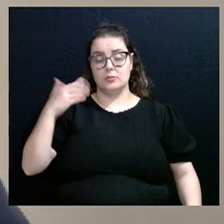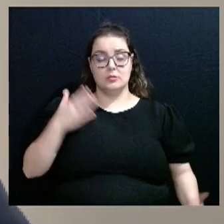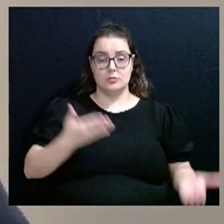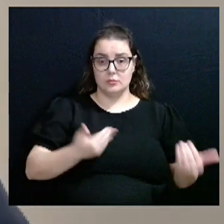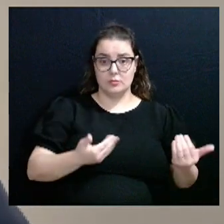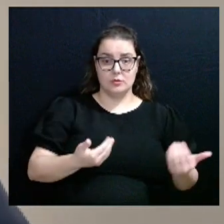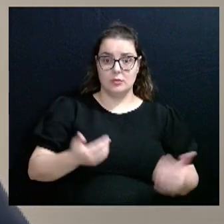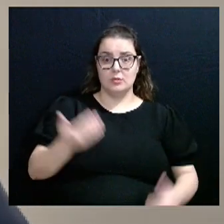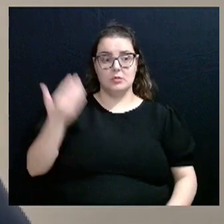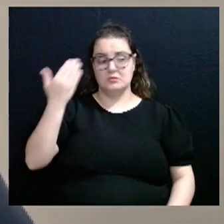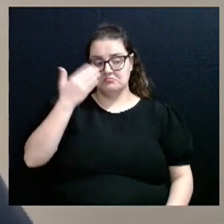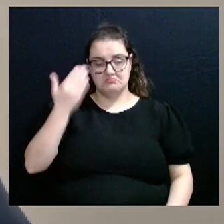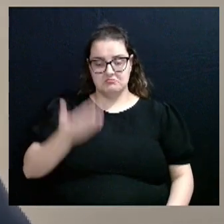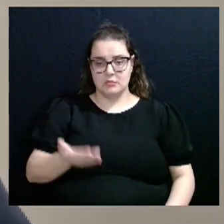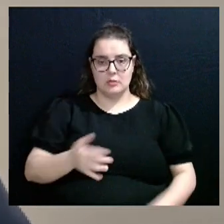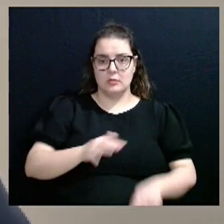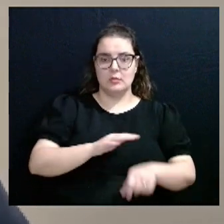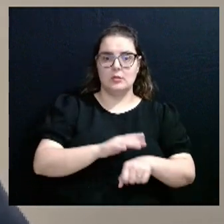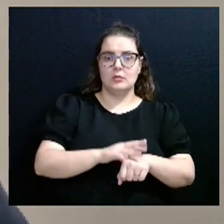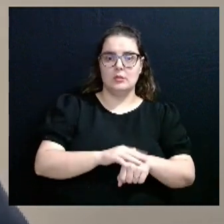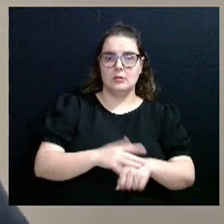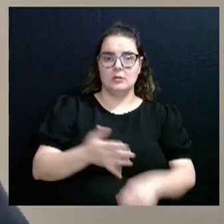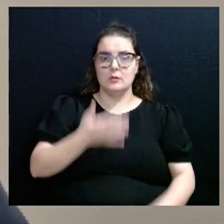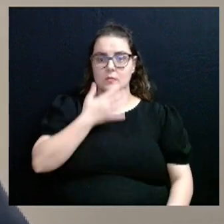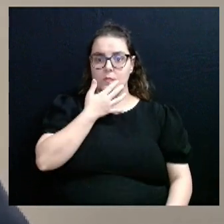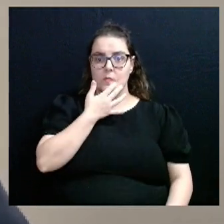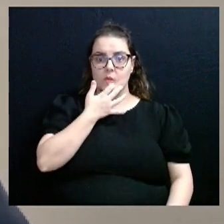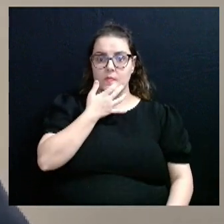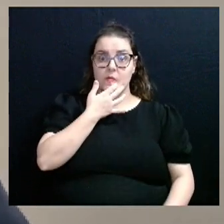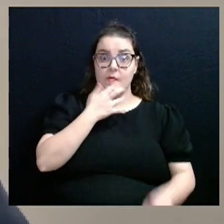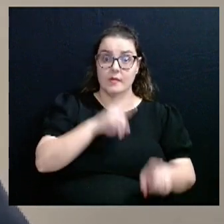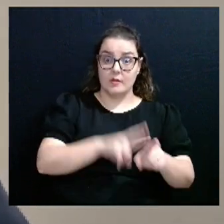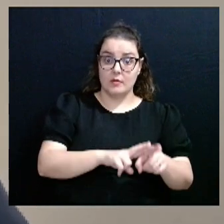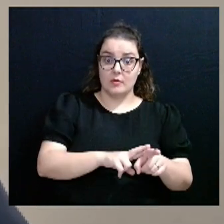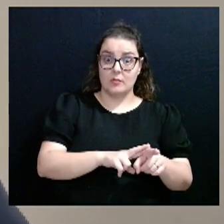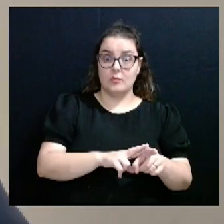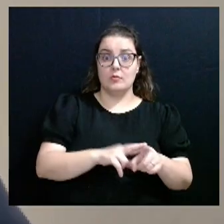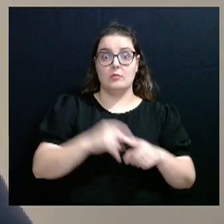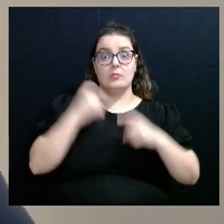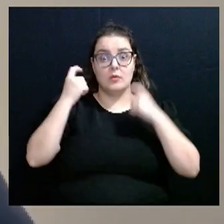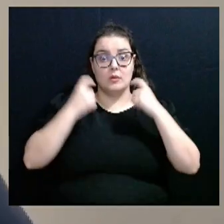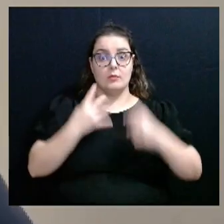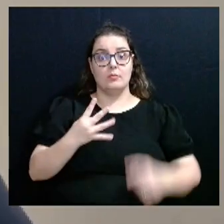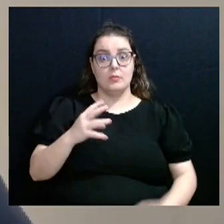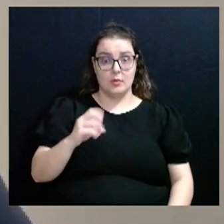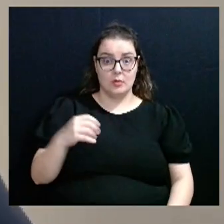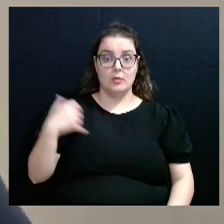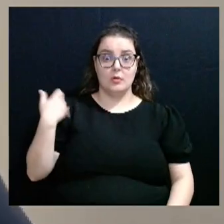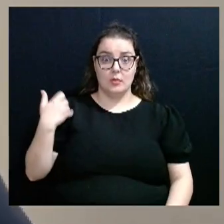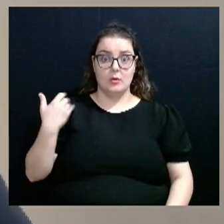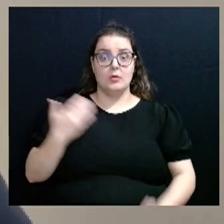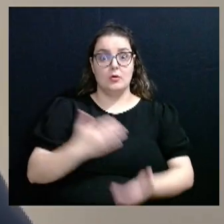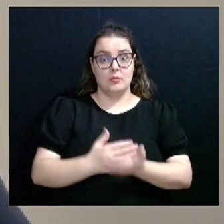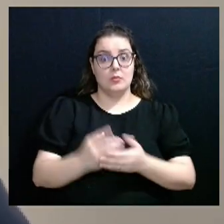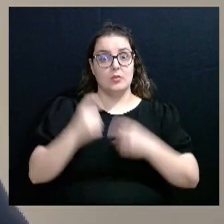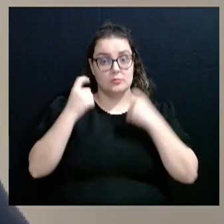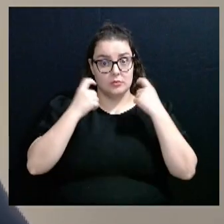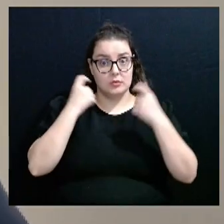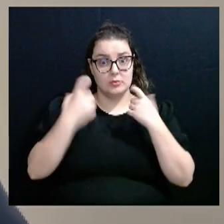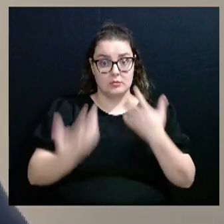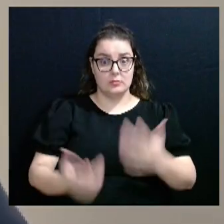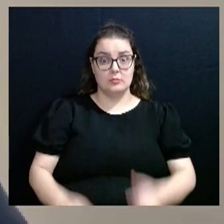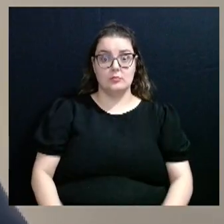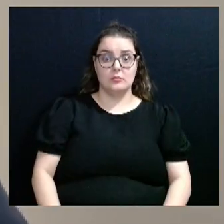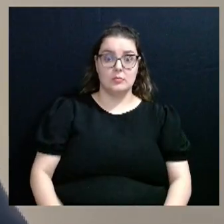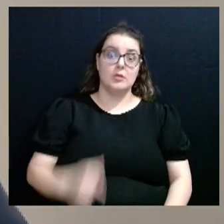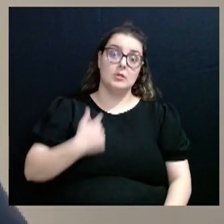doença, infelizmente, né? Então, o câncer de próstata começa a ser uma preocupação a partir dos 40 anos. Então a gente vê que é uma população